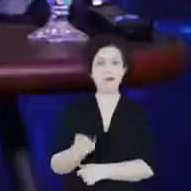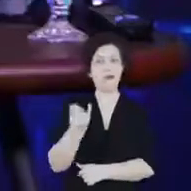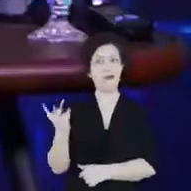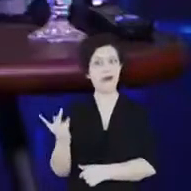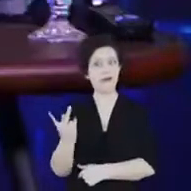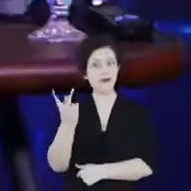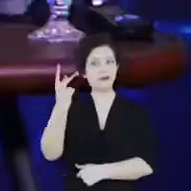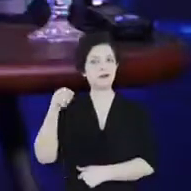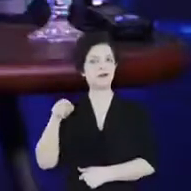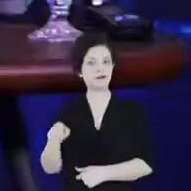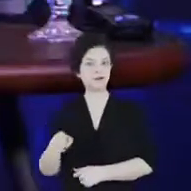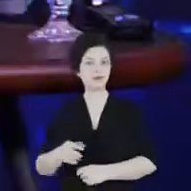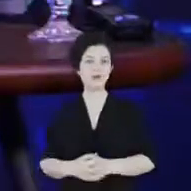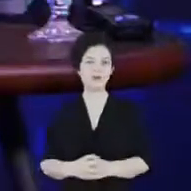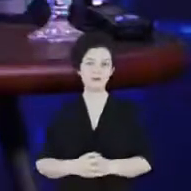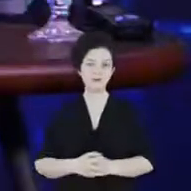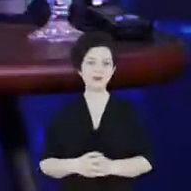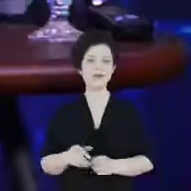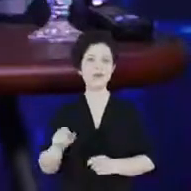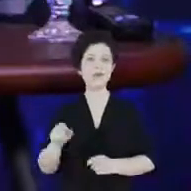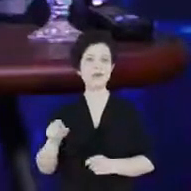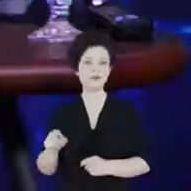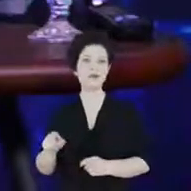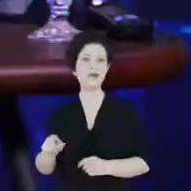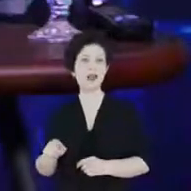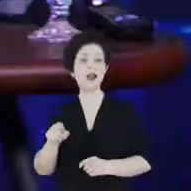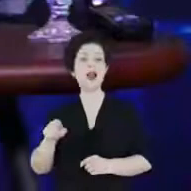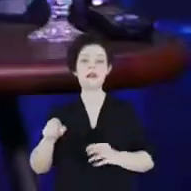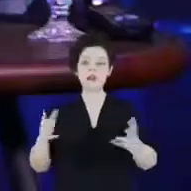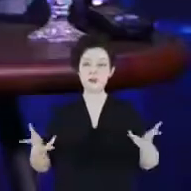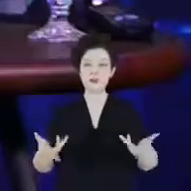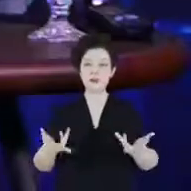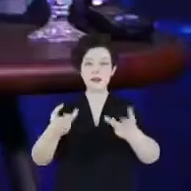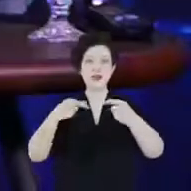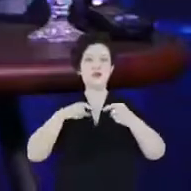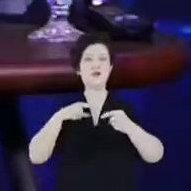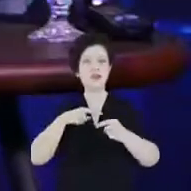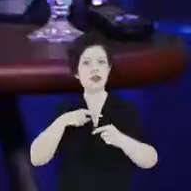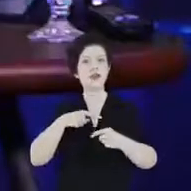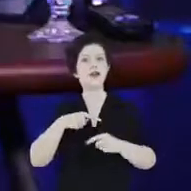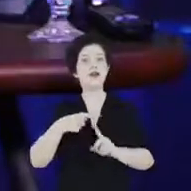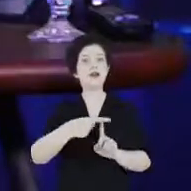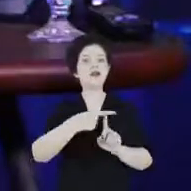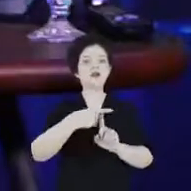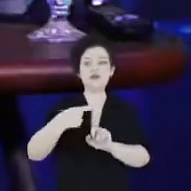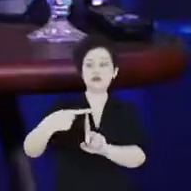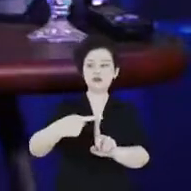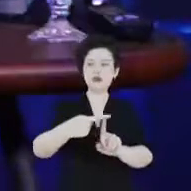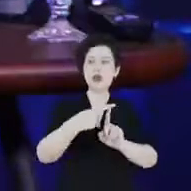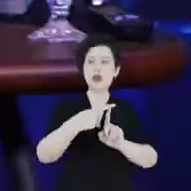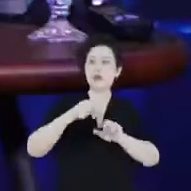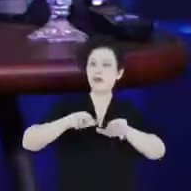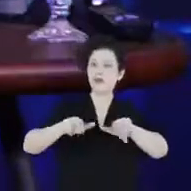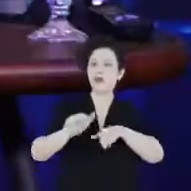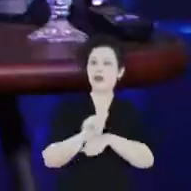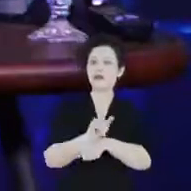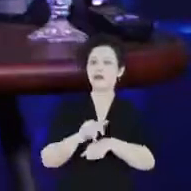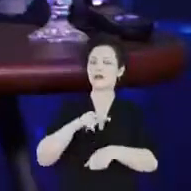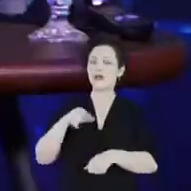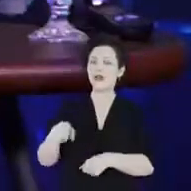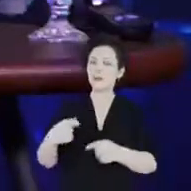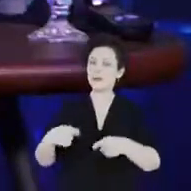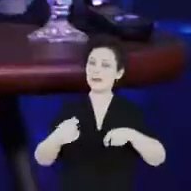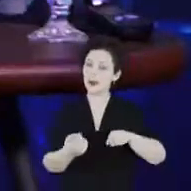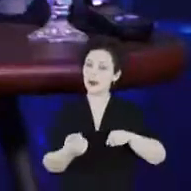da melhor forma possível. Esta abundância de recursos precisa ser bem gerenciada